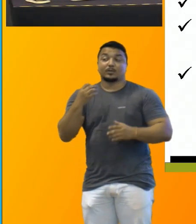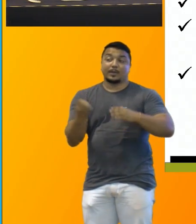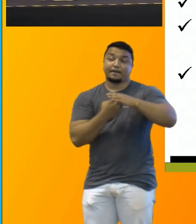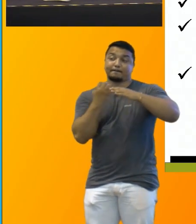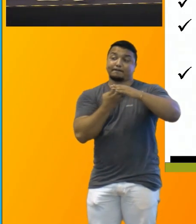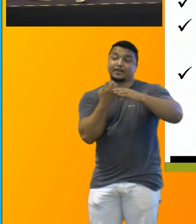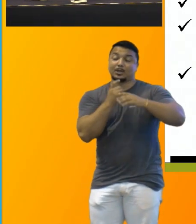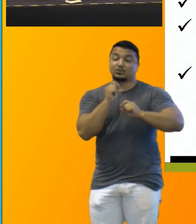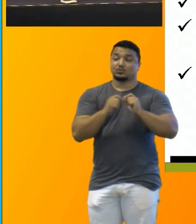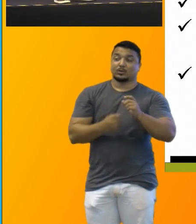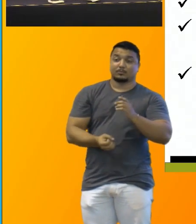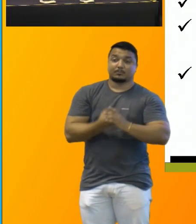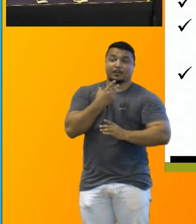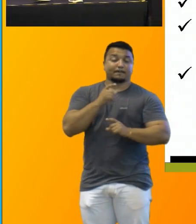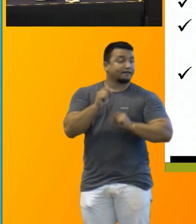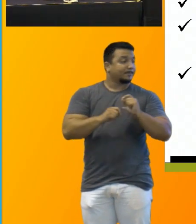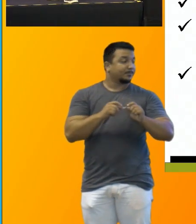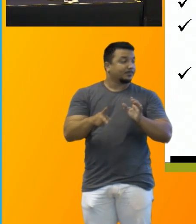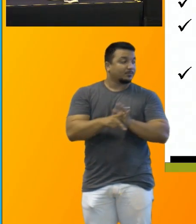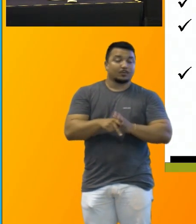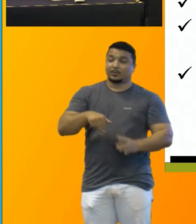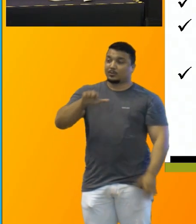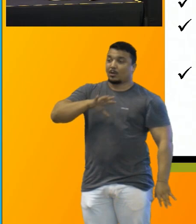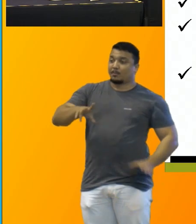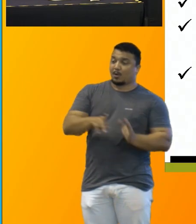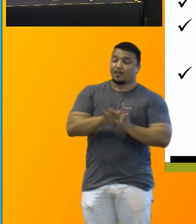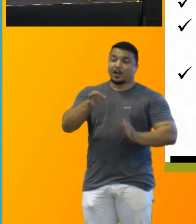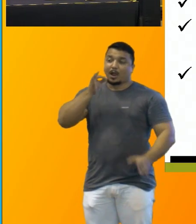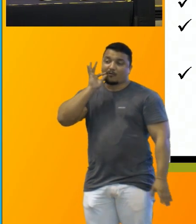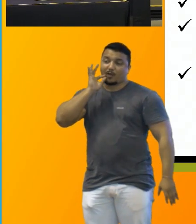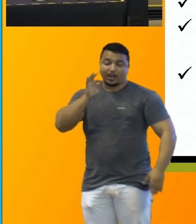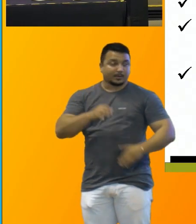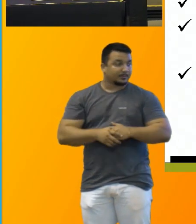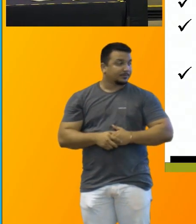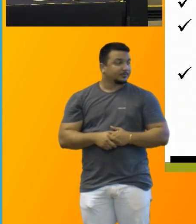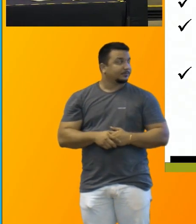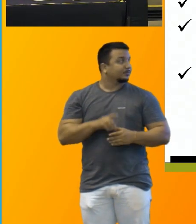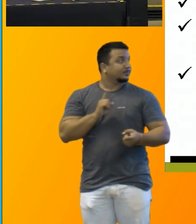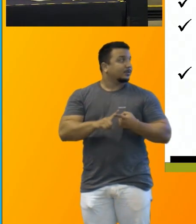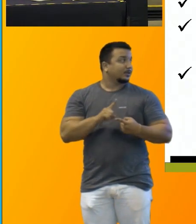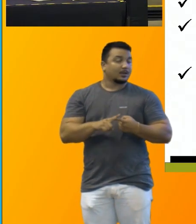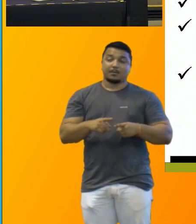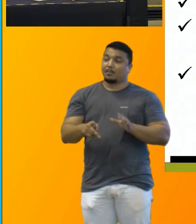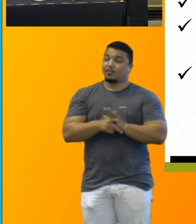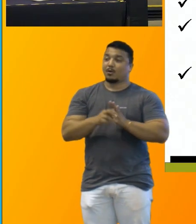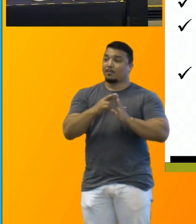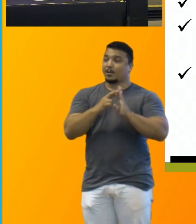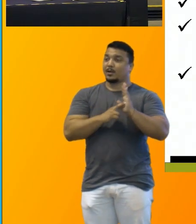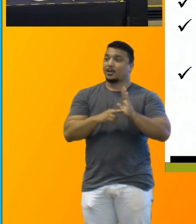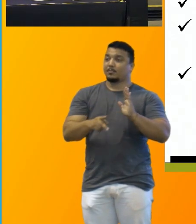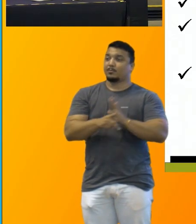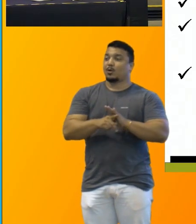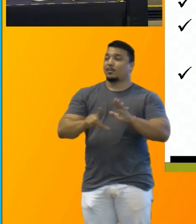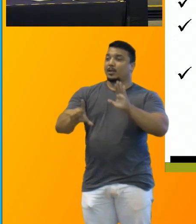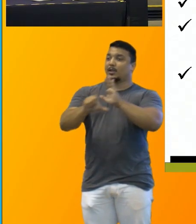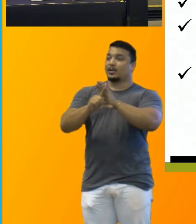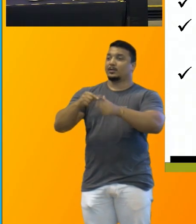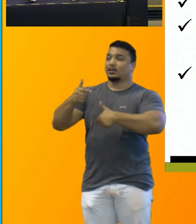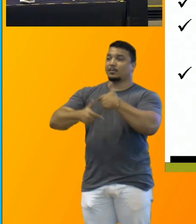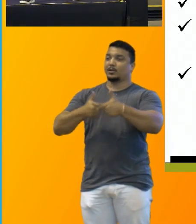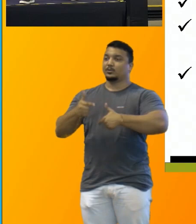empresas nacionais, como o Conselho Nacional do Café, e também a regulamentação das leis